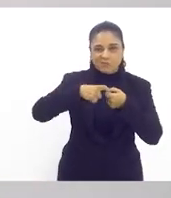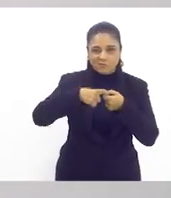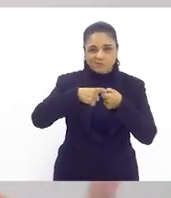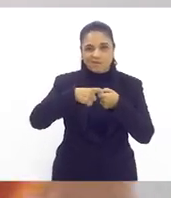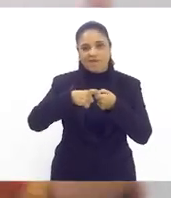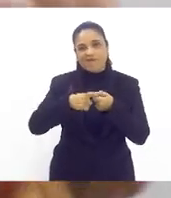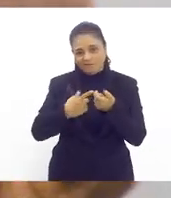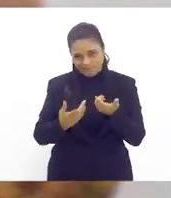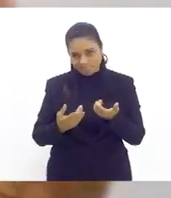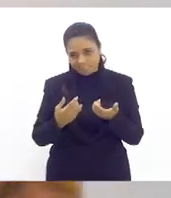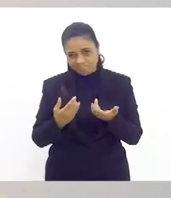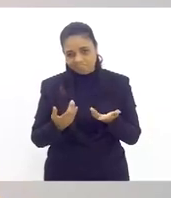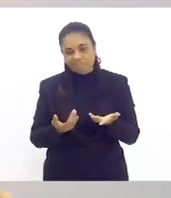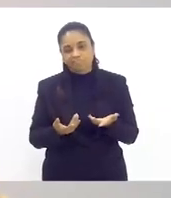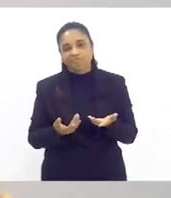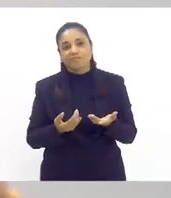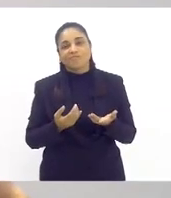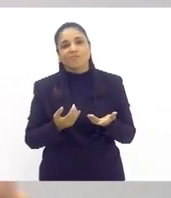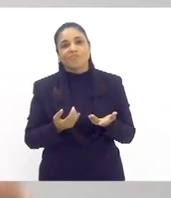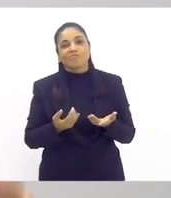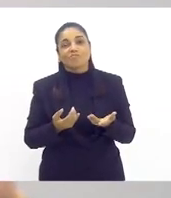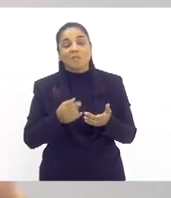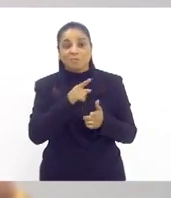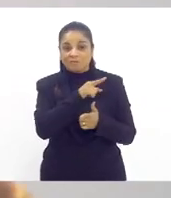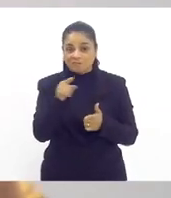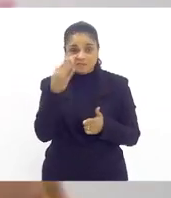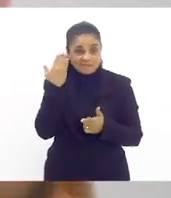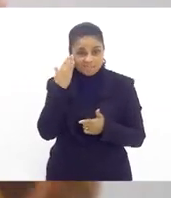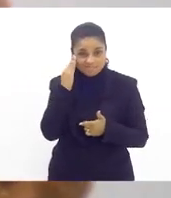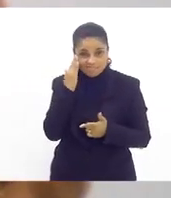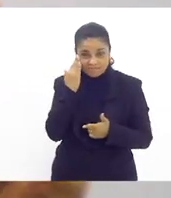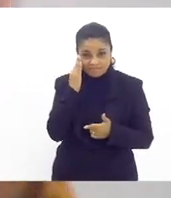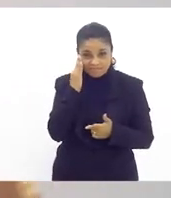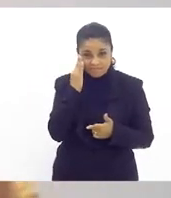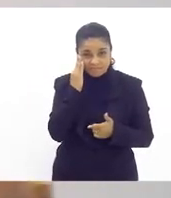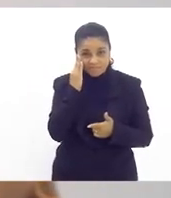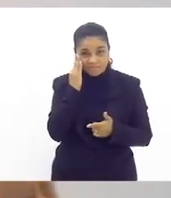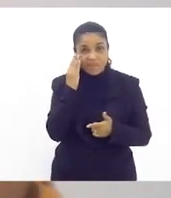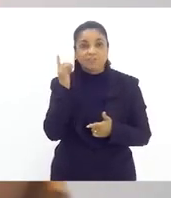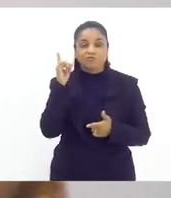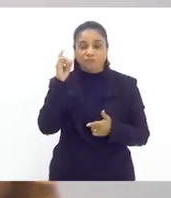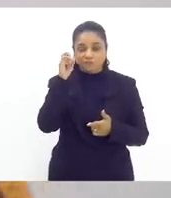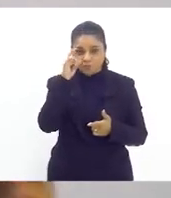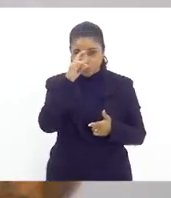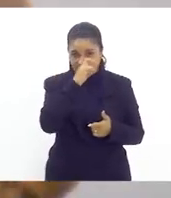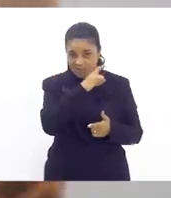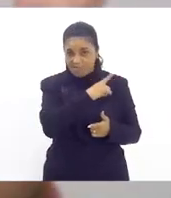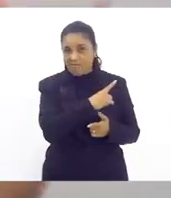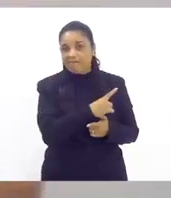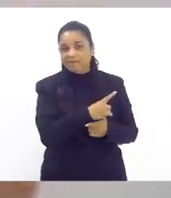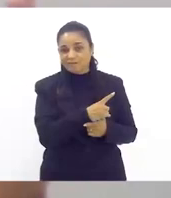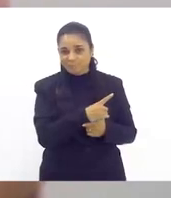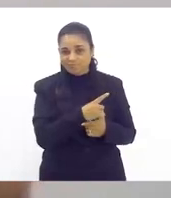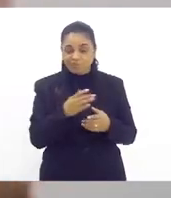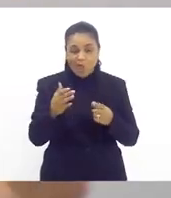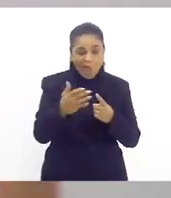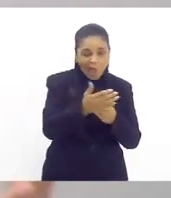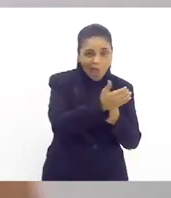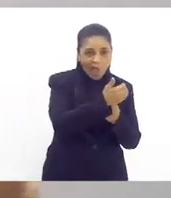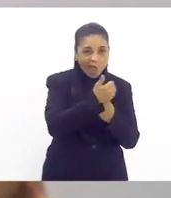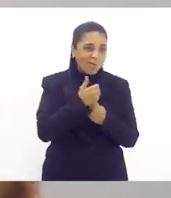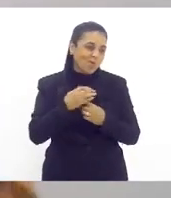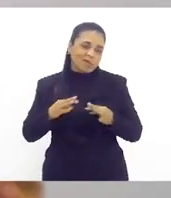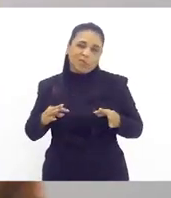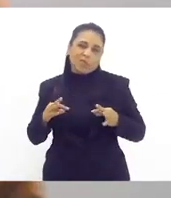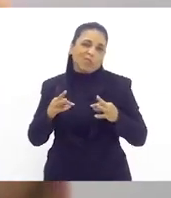à ordem somente para que vocês entendam a dificuldade que a gente tem de acolher E aí